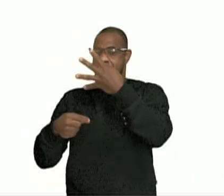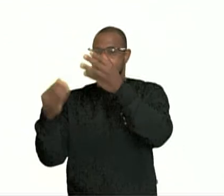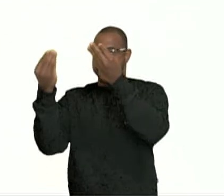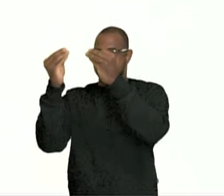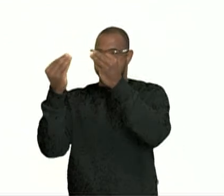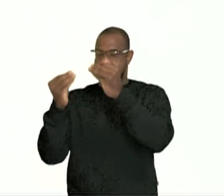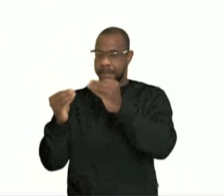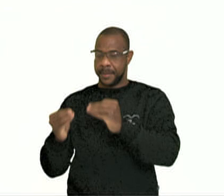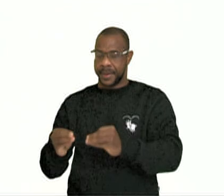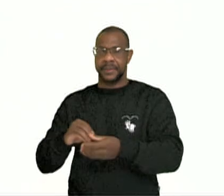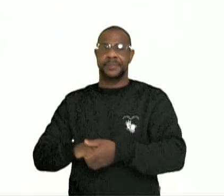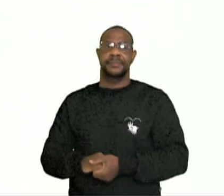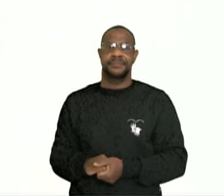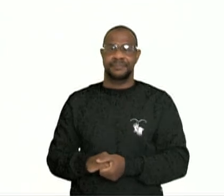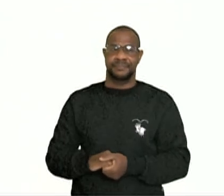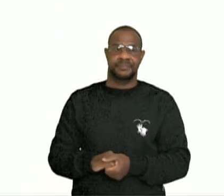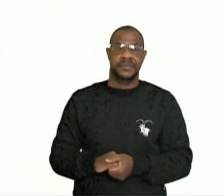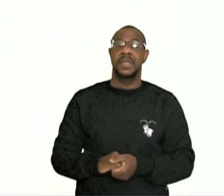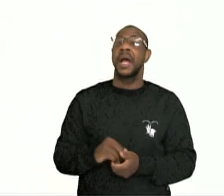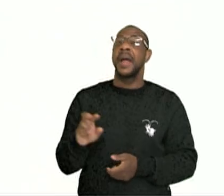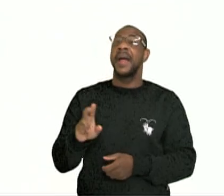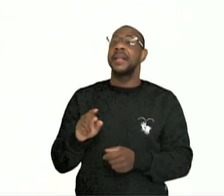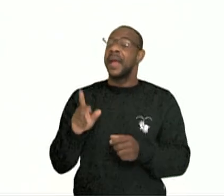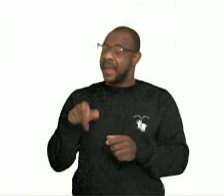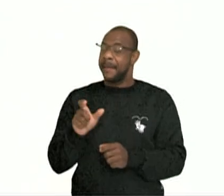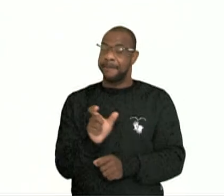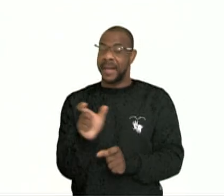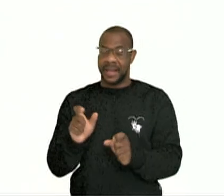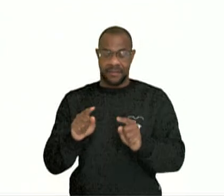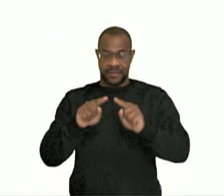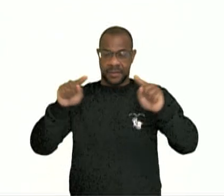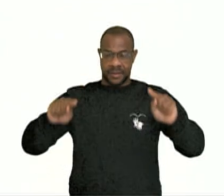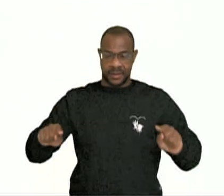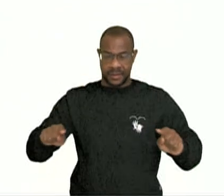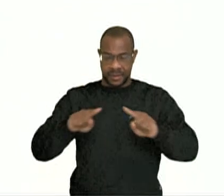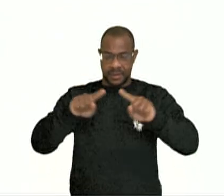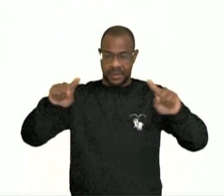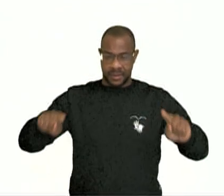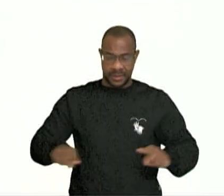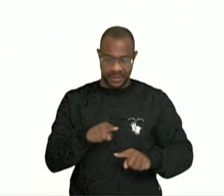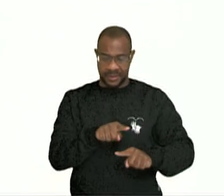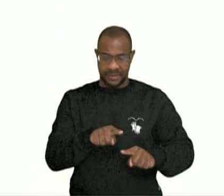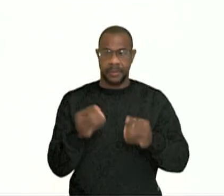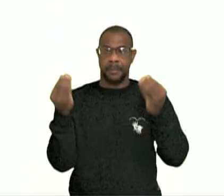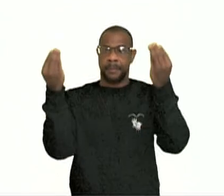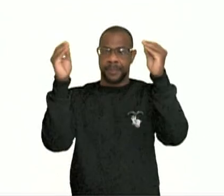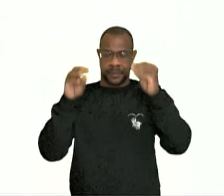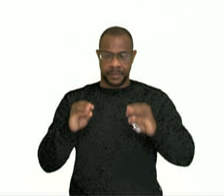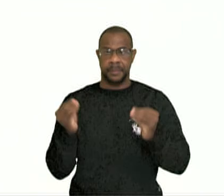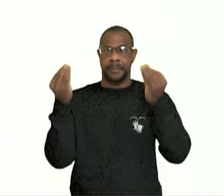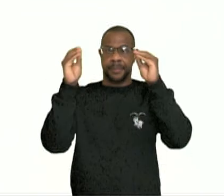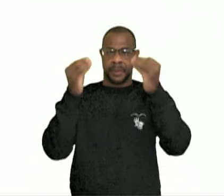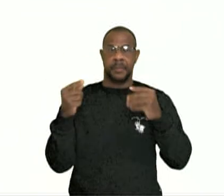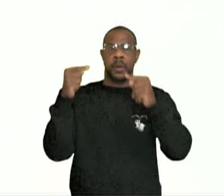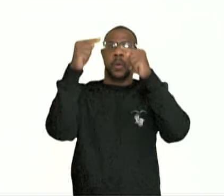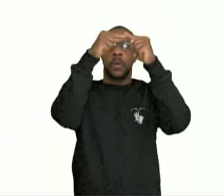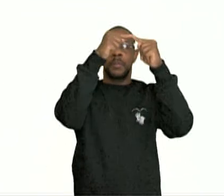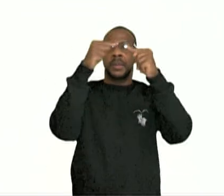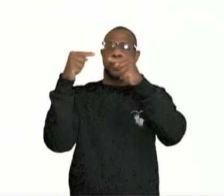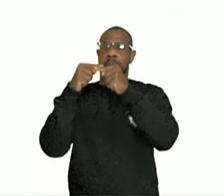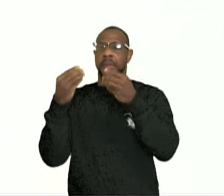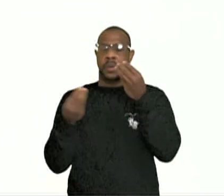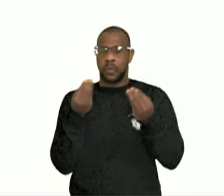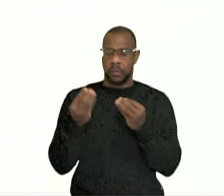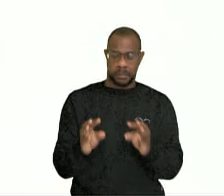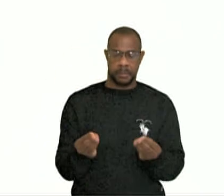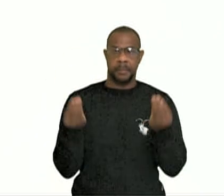Rights, Parlamento Soberano, né? E Guilherme de Orange. A gente separa aí na Revolução Puritana, na Revolução